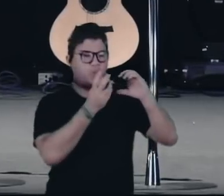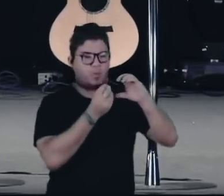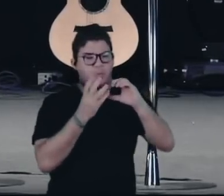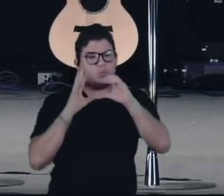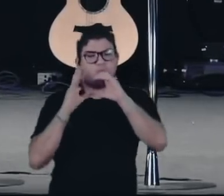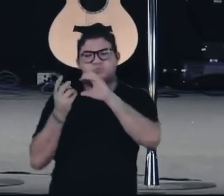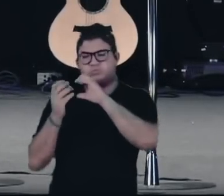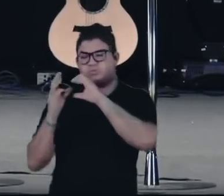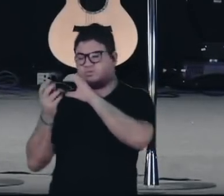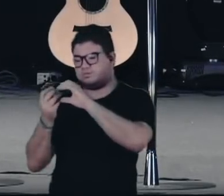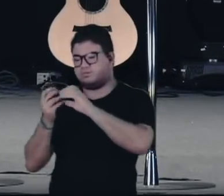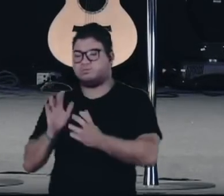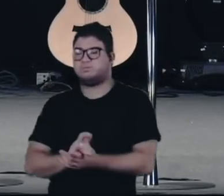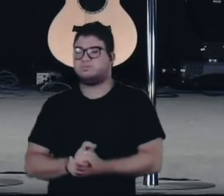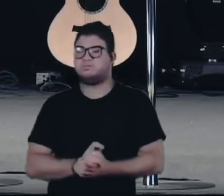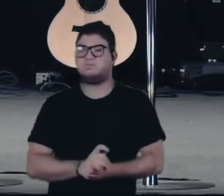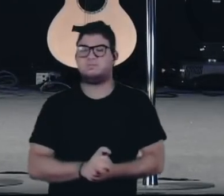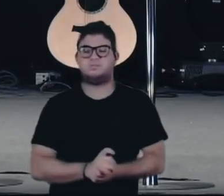isso não foi,